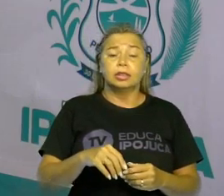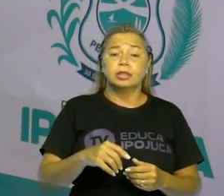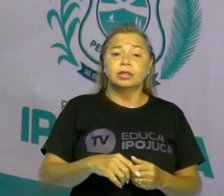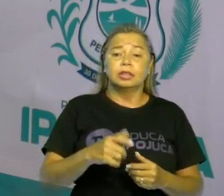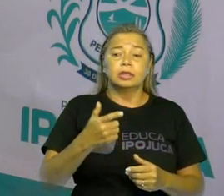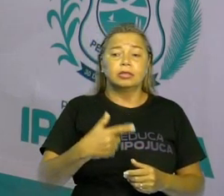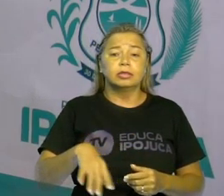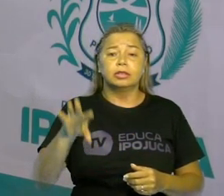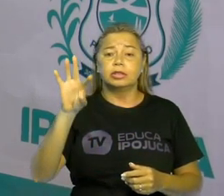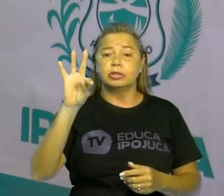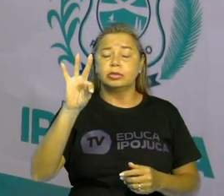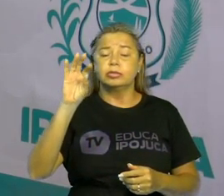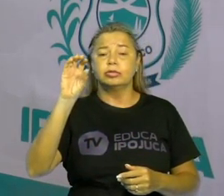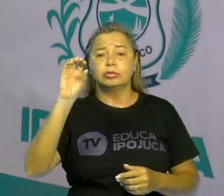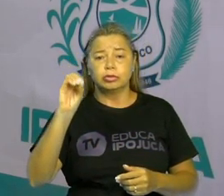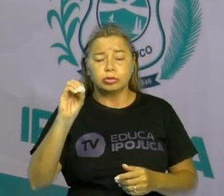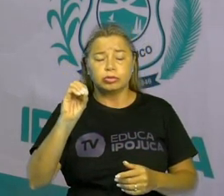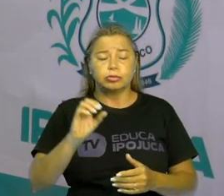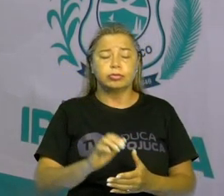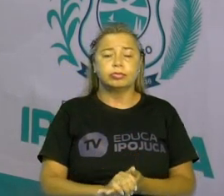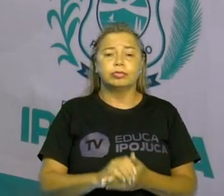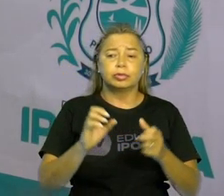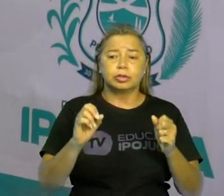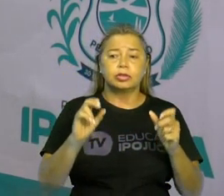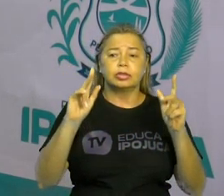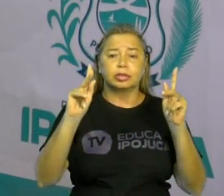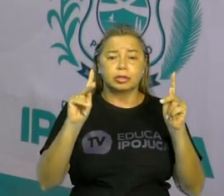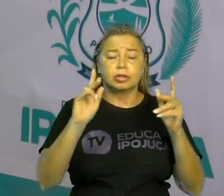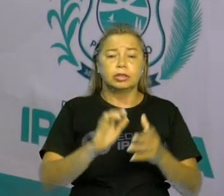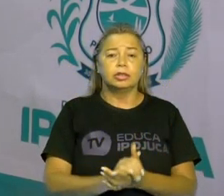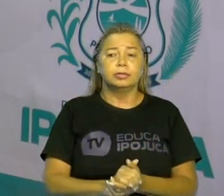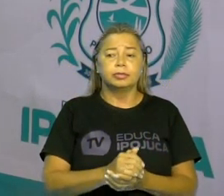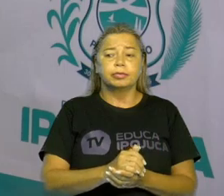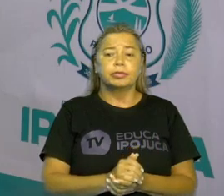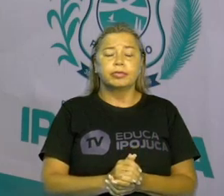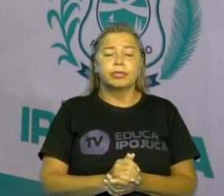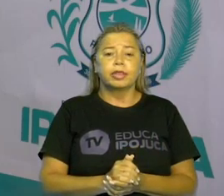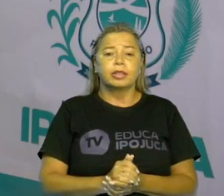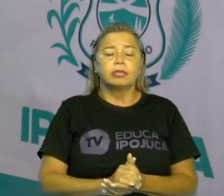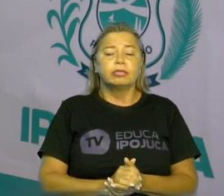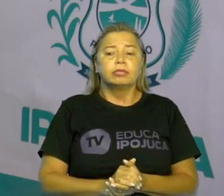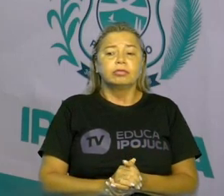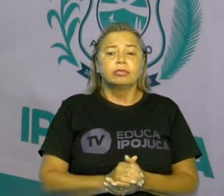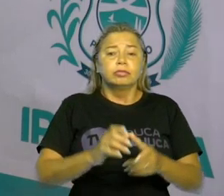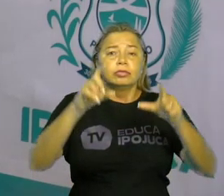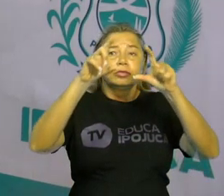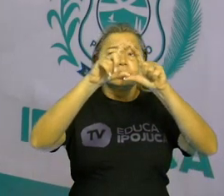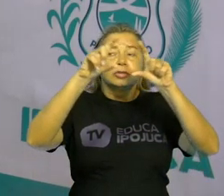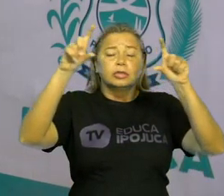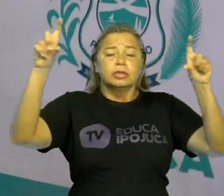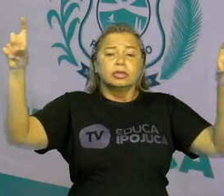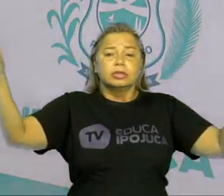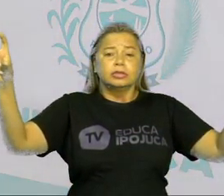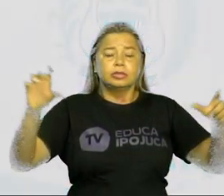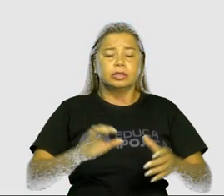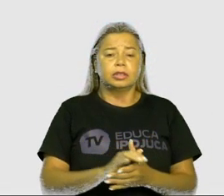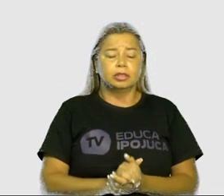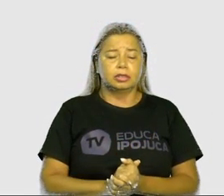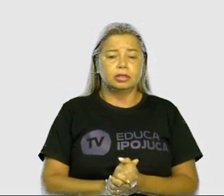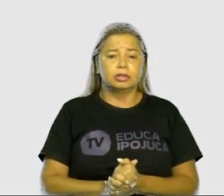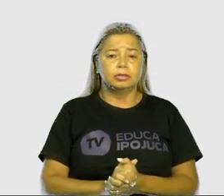ficar dois tio na hora de você falar tá bom olha essa frase aqui ó ai am going to Heaven a